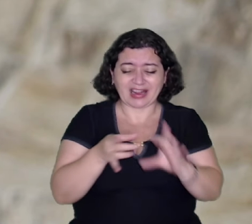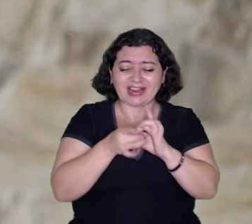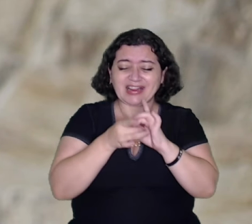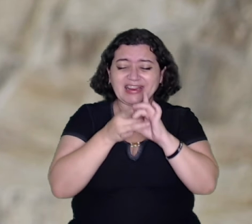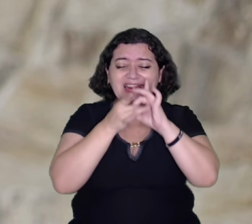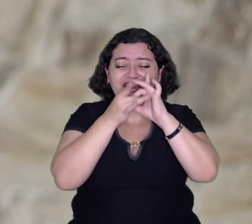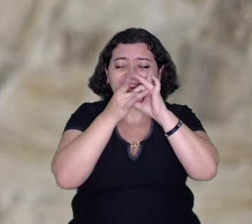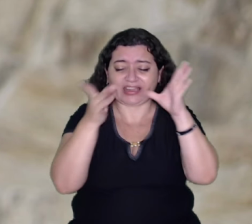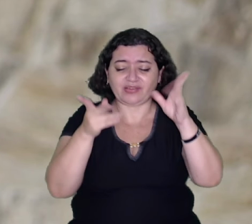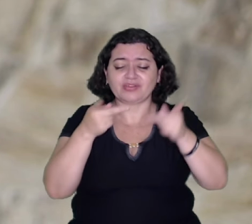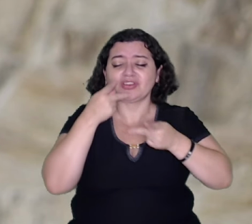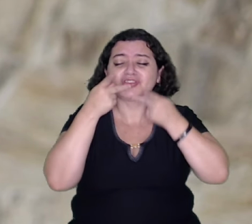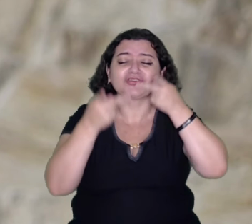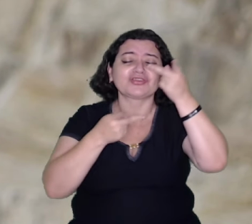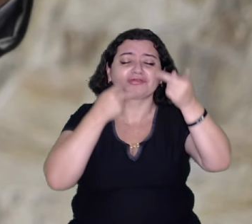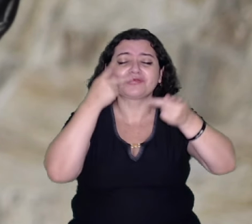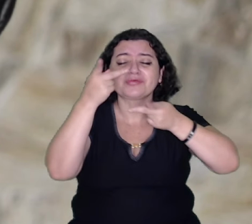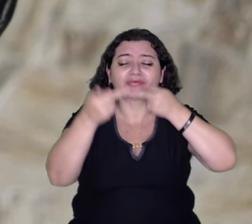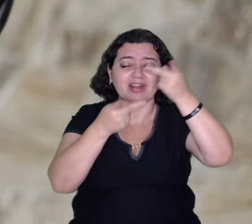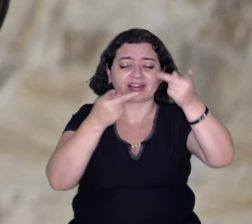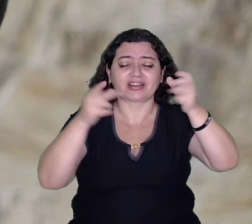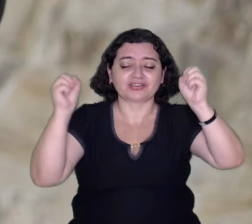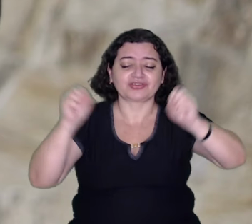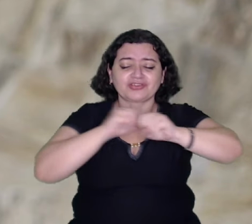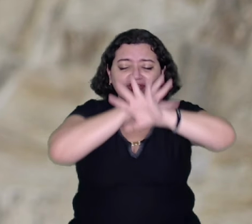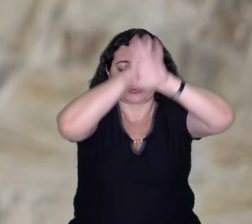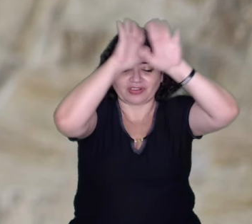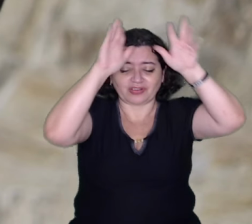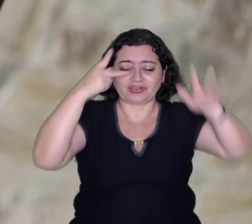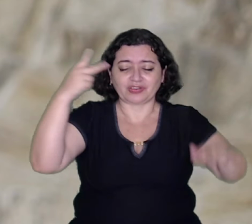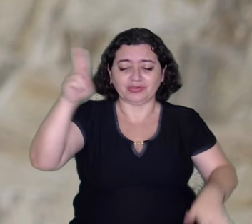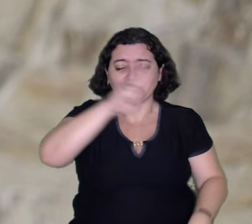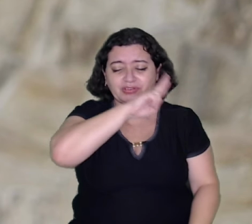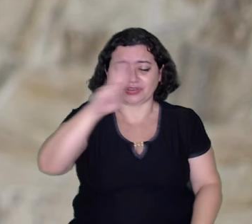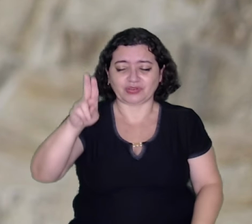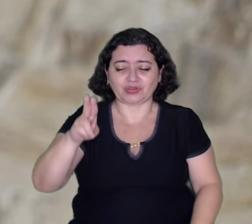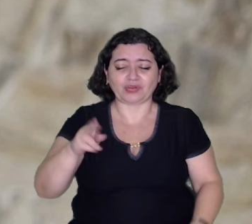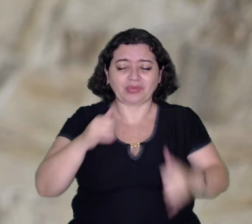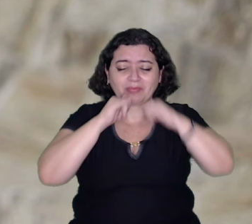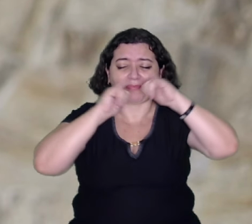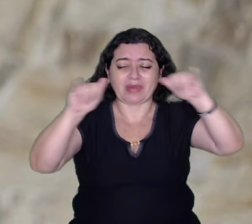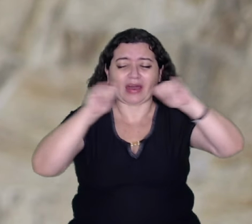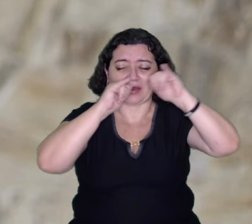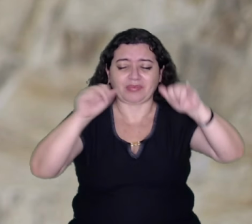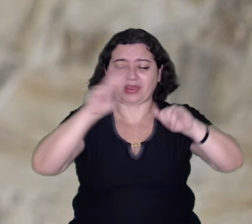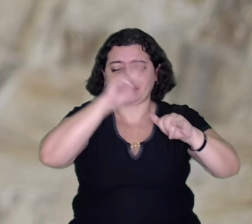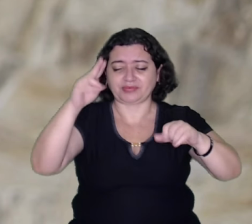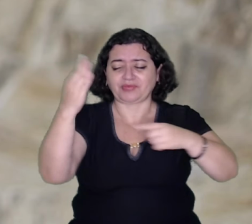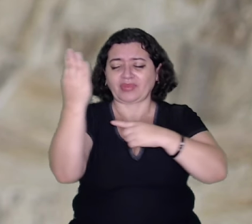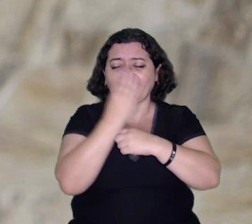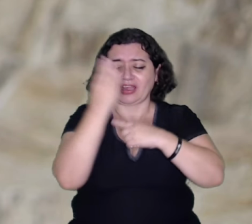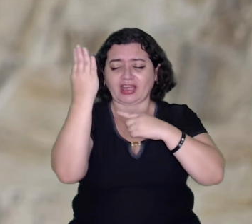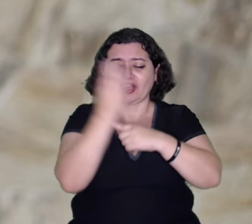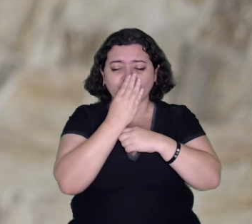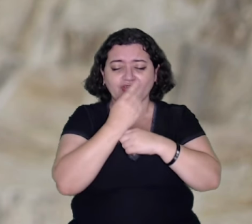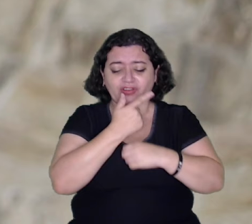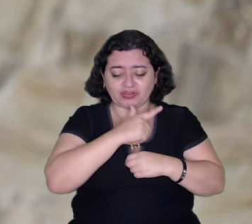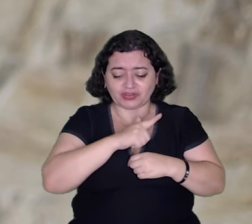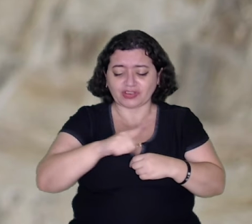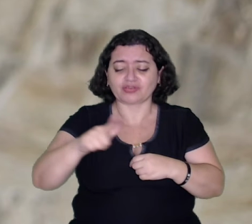espontaneidade de abrir a nossa boca, de glorificar o Teu nome, de declarar o Teu amor. Ajuda-nos, ó Deus, a continuarmos